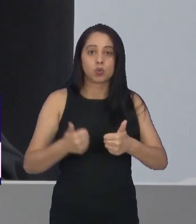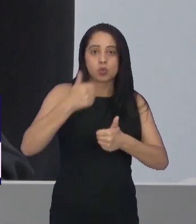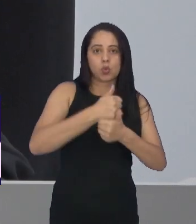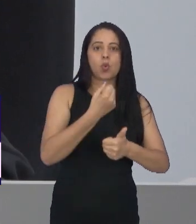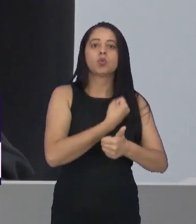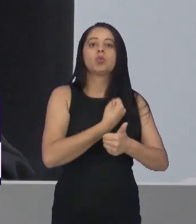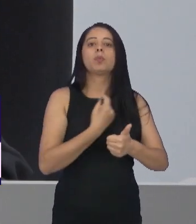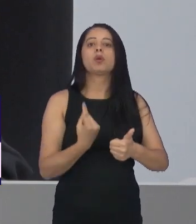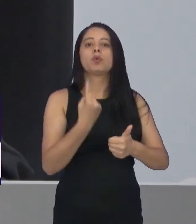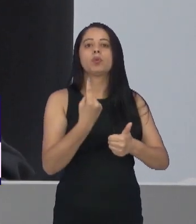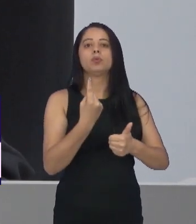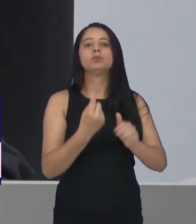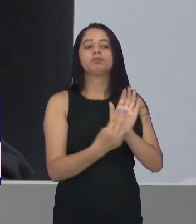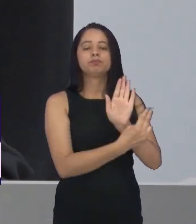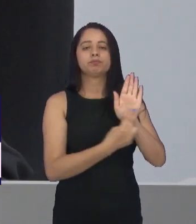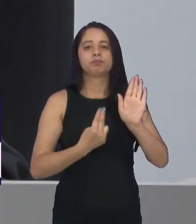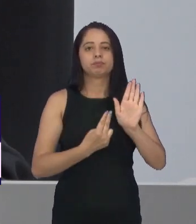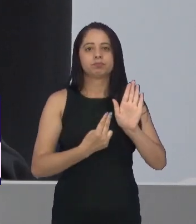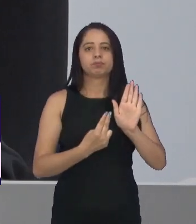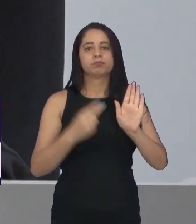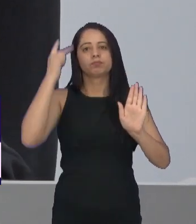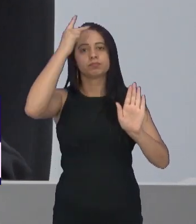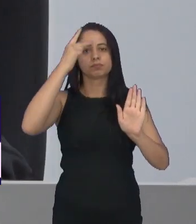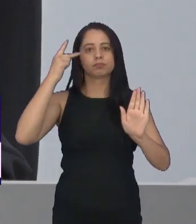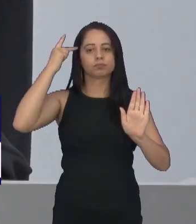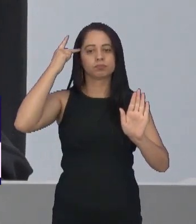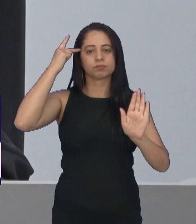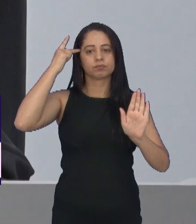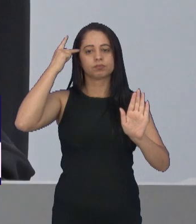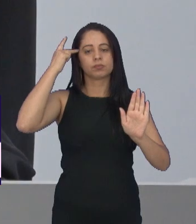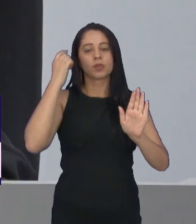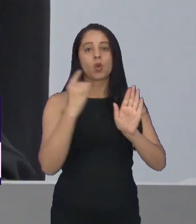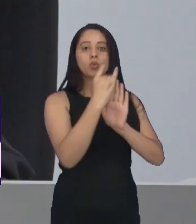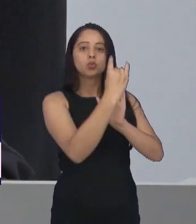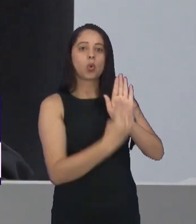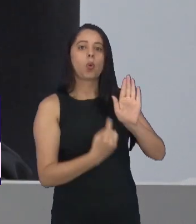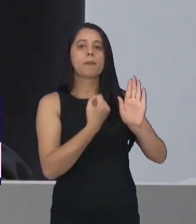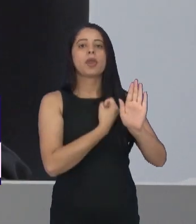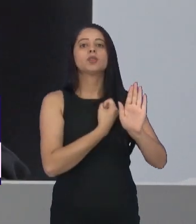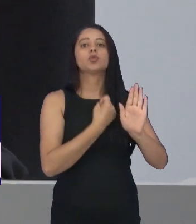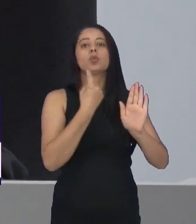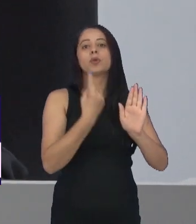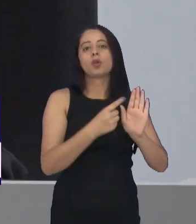Substitutivo número 1, de autoria do vereador Fernando Petiti, ao processo número